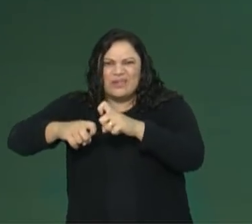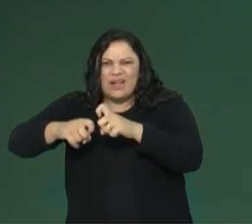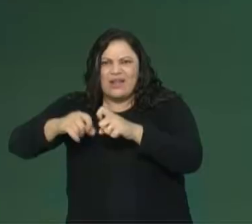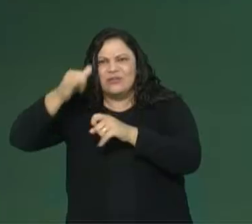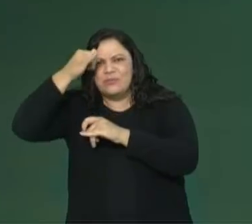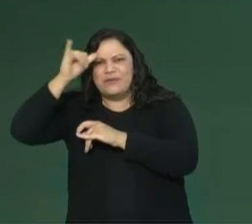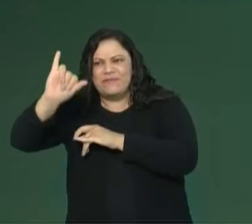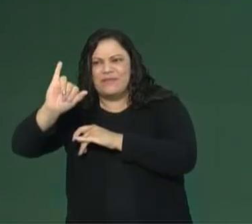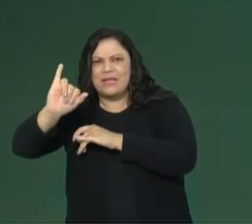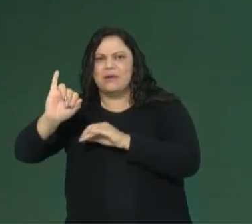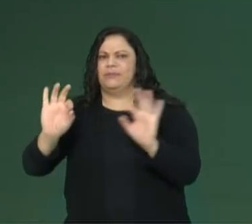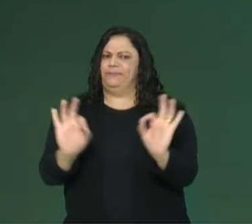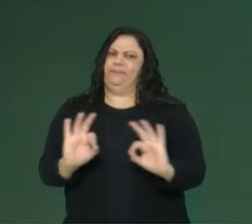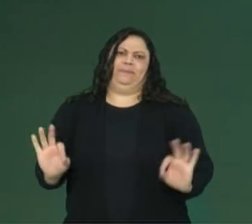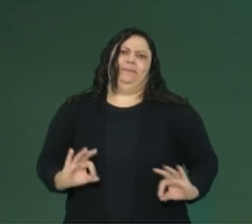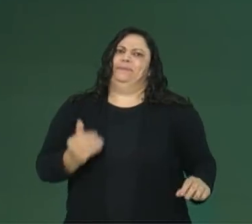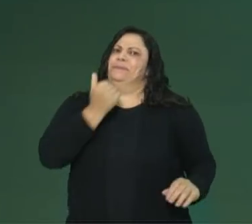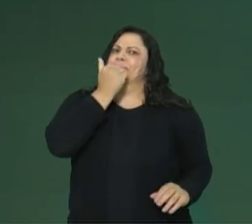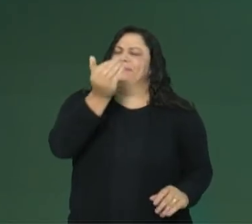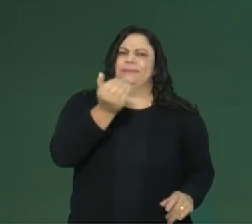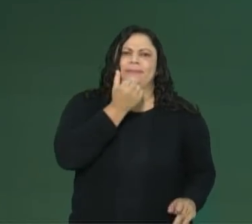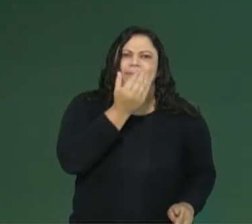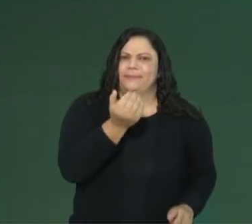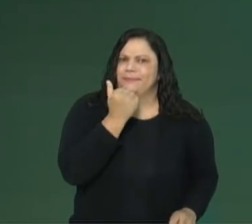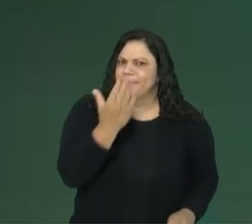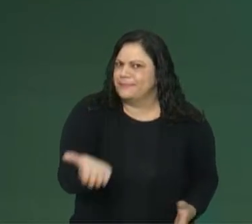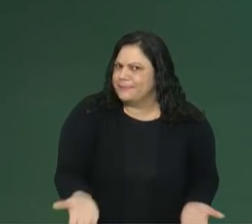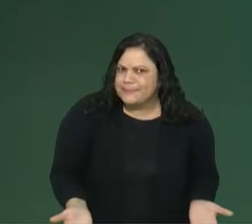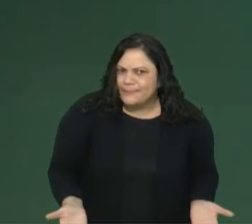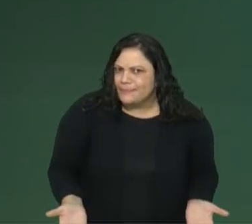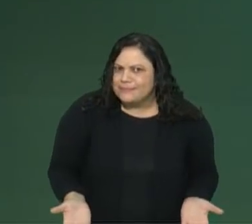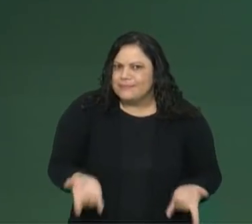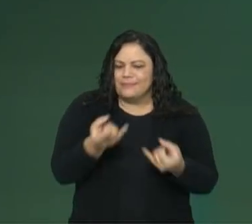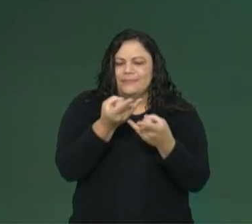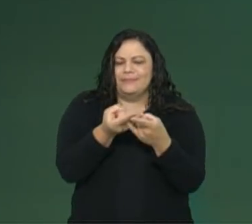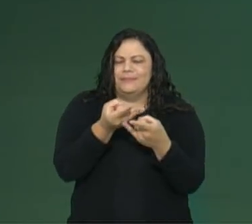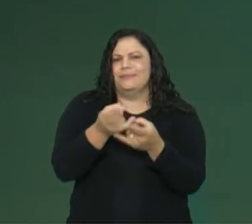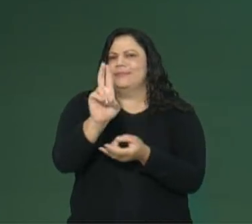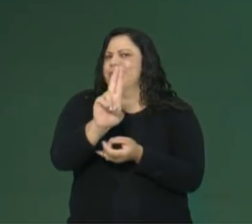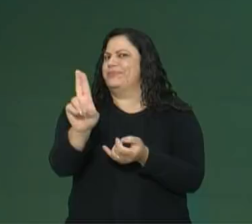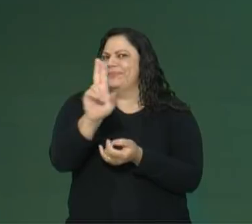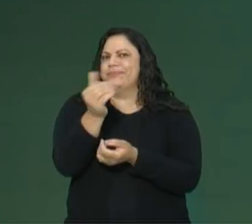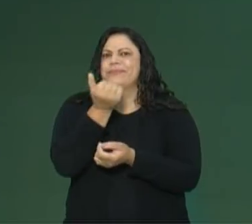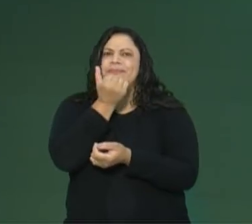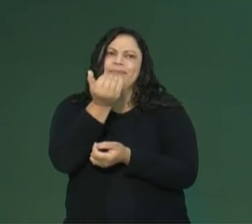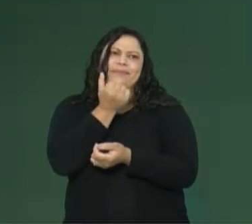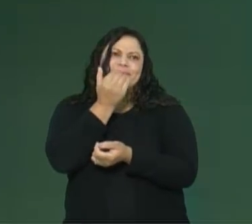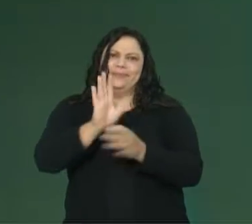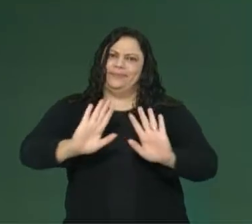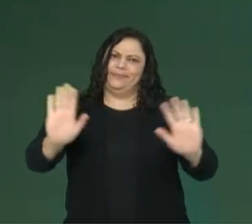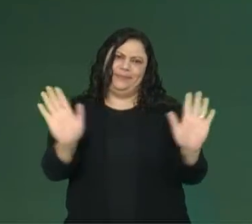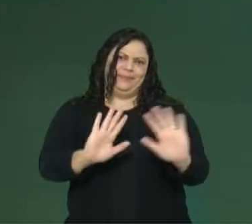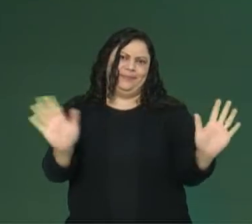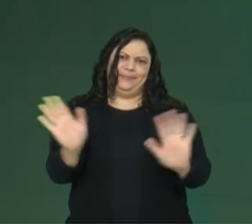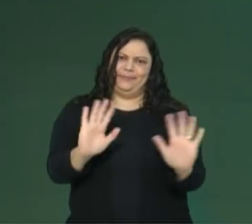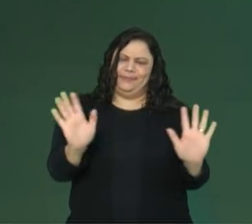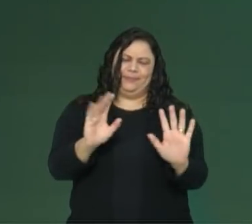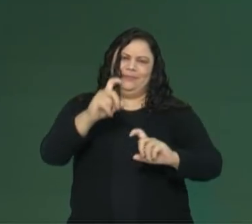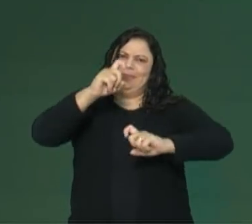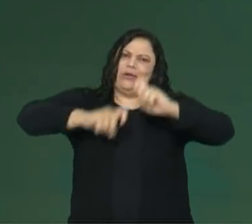tenho lombriga. Vamos pôr camisinha então para ter uma relação. Nada a ver. Correto? Verminoses não se transmitem por relações